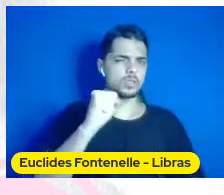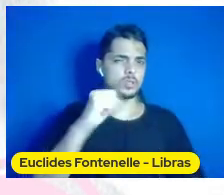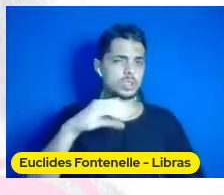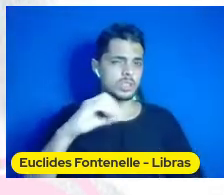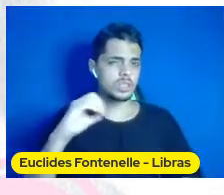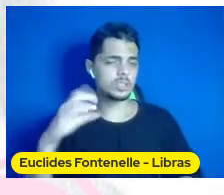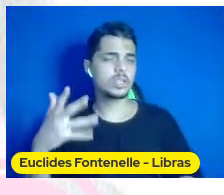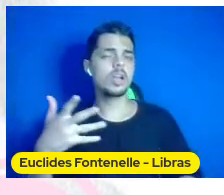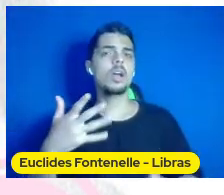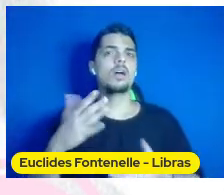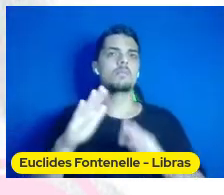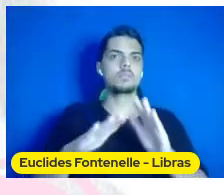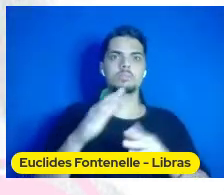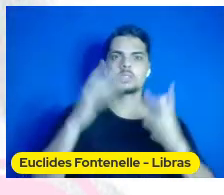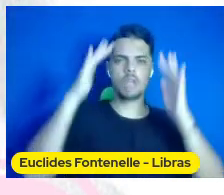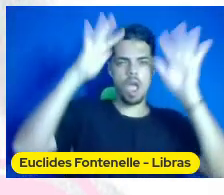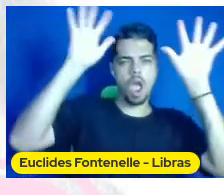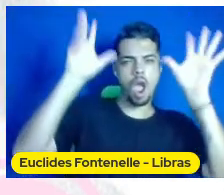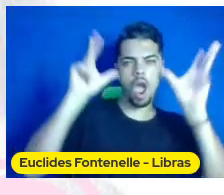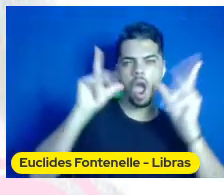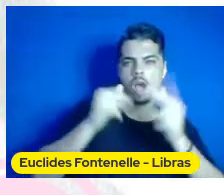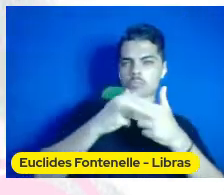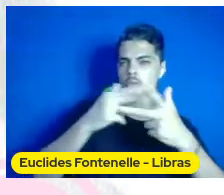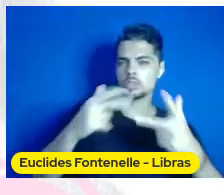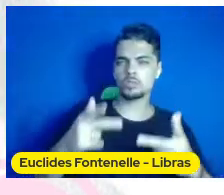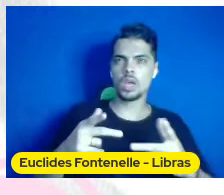animais ou cenário,